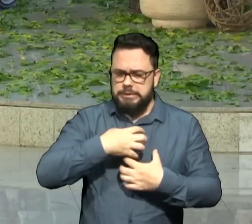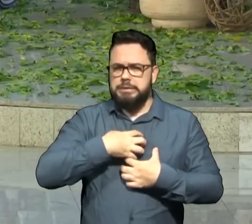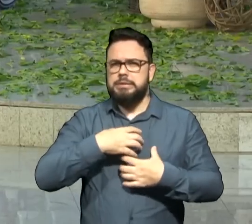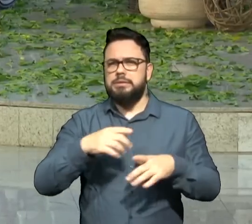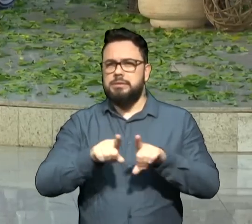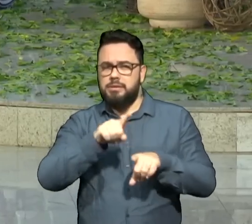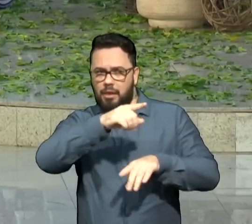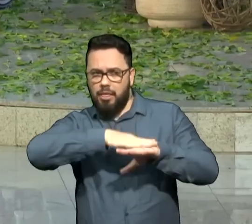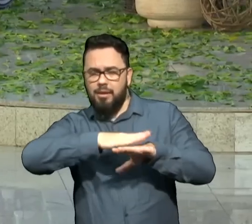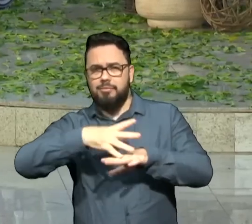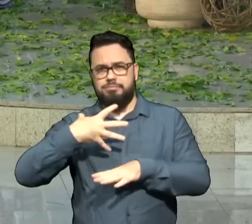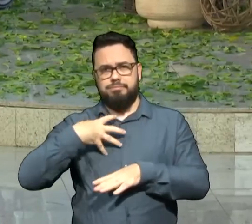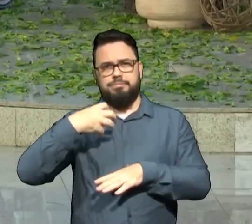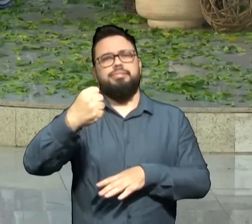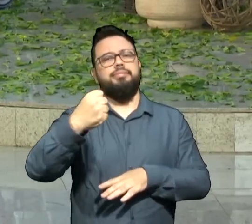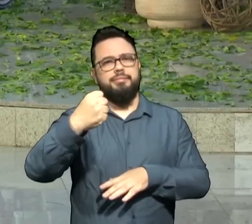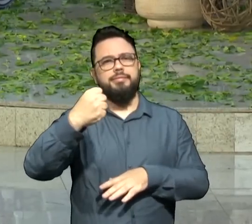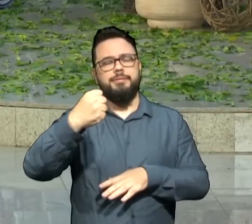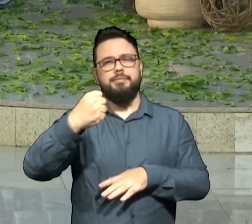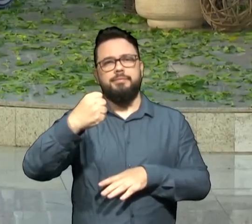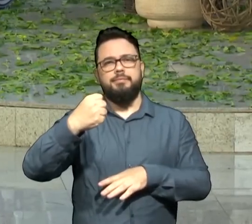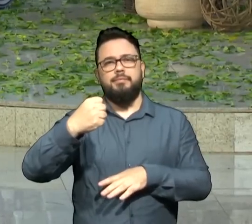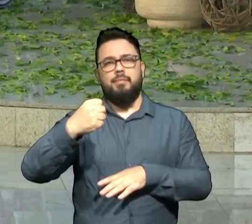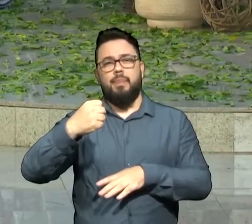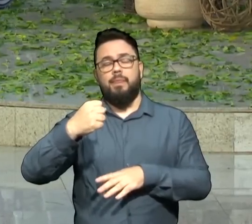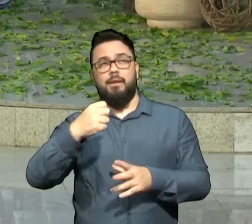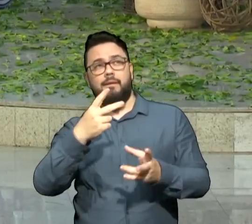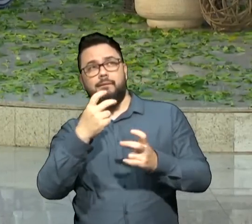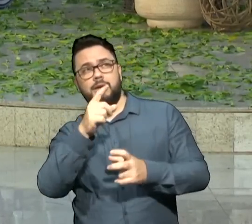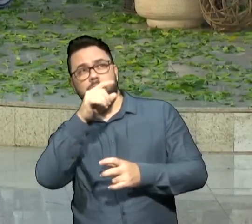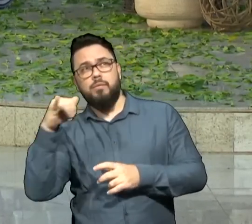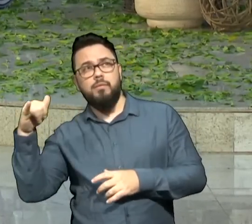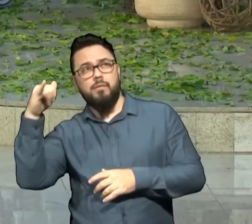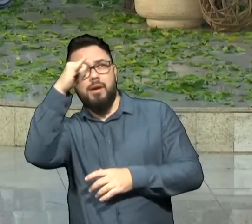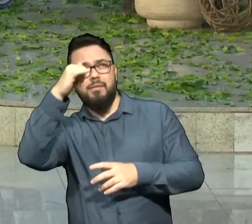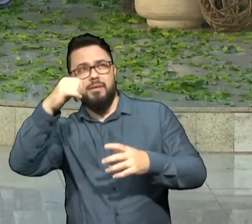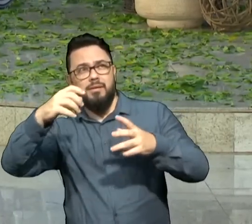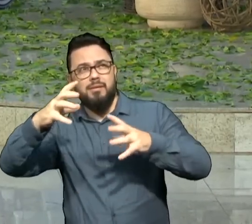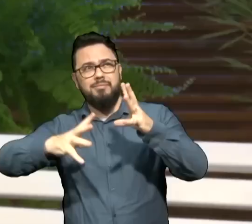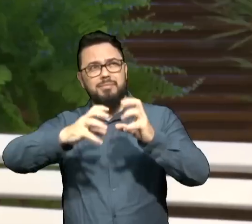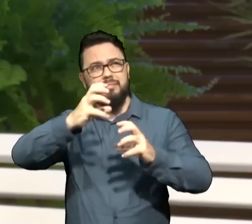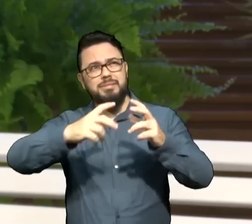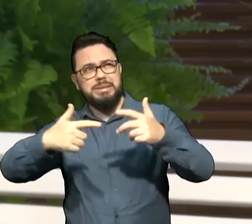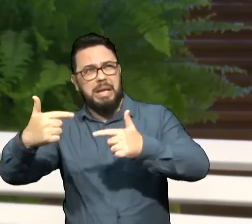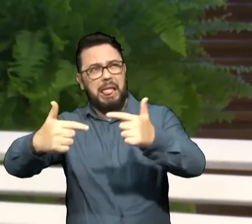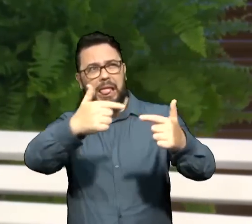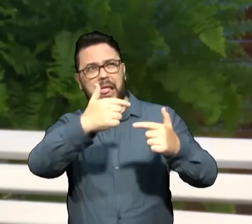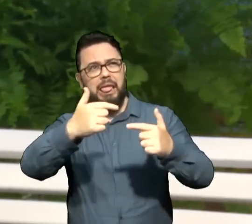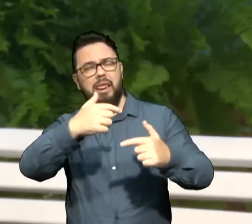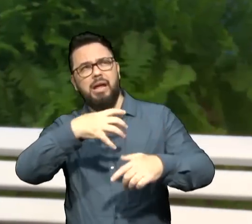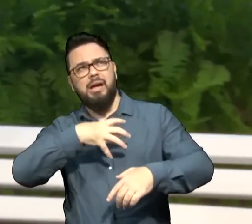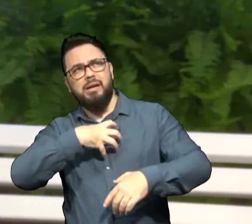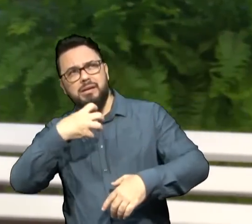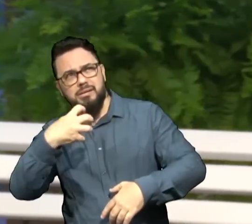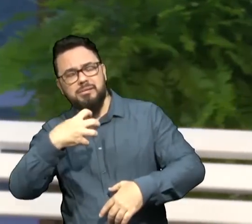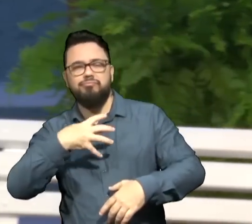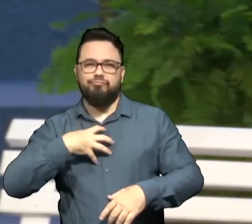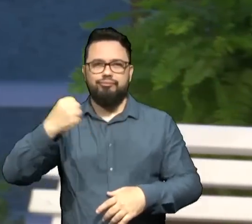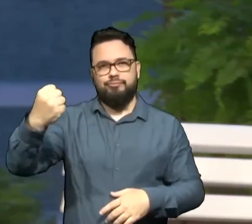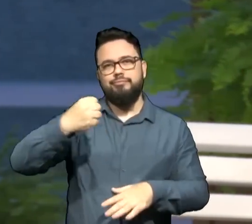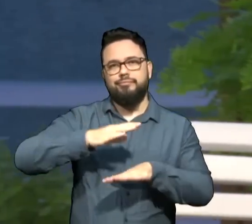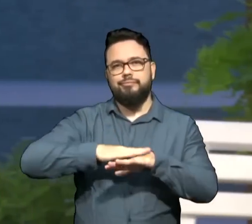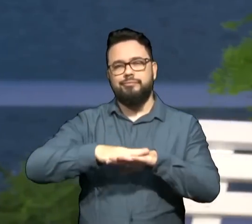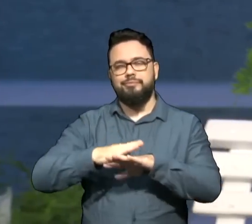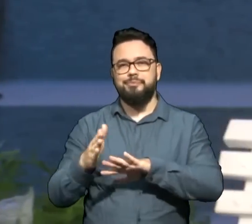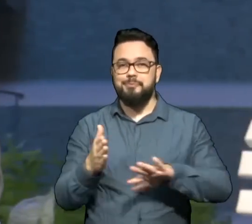suicídio e aquela situação do avião sendo usado para guerra apenas agravou um problema que Santos do mon tinha bom houve